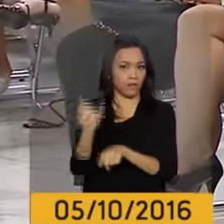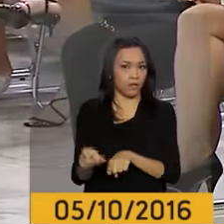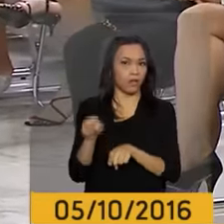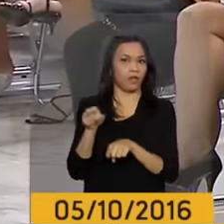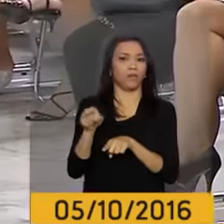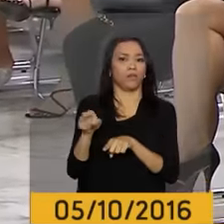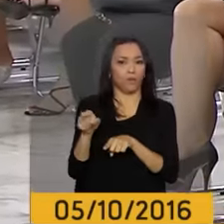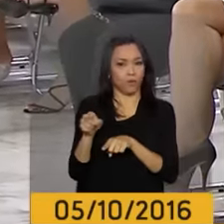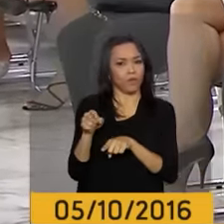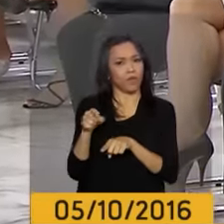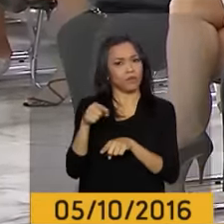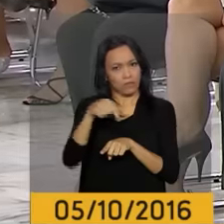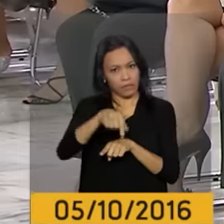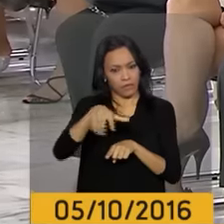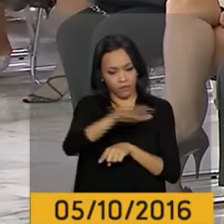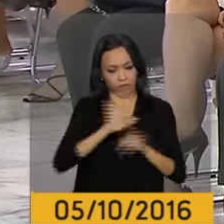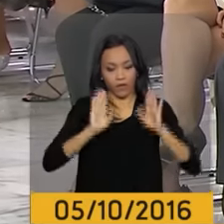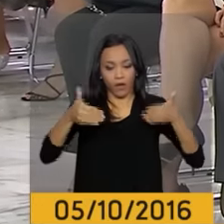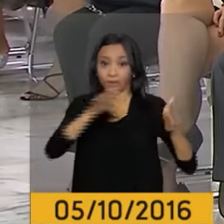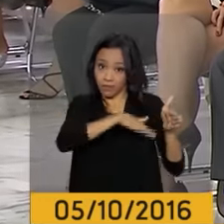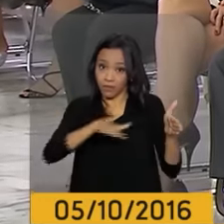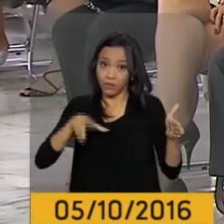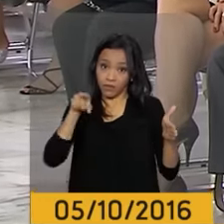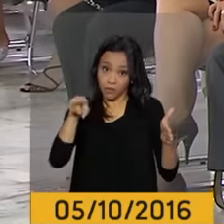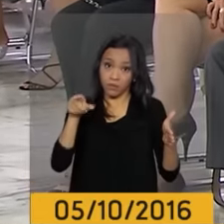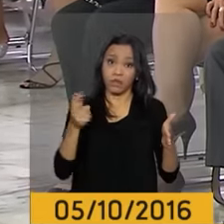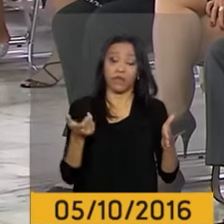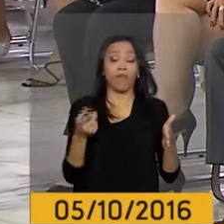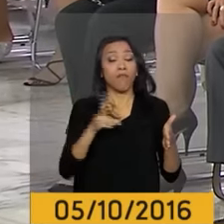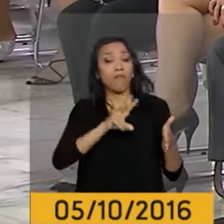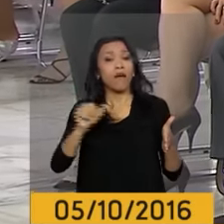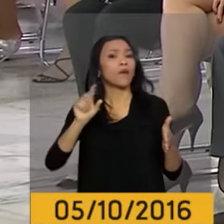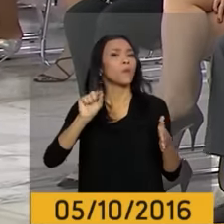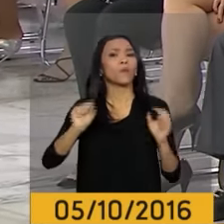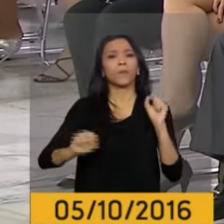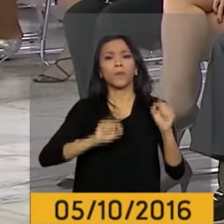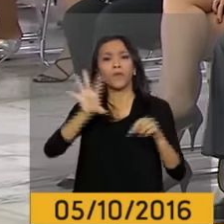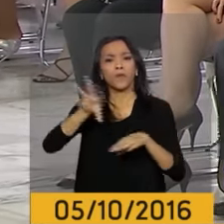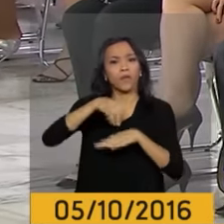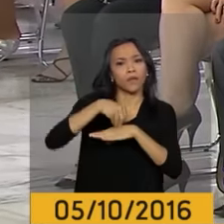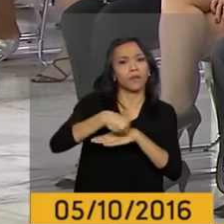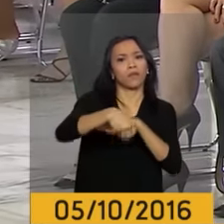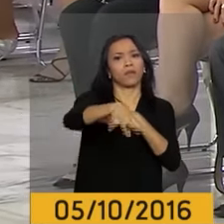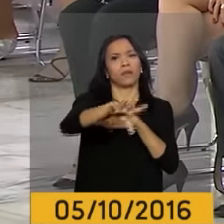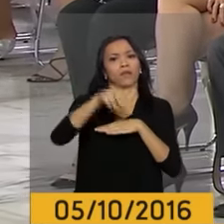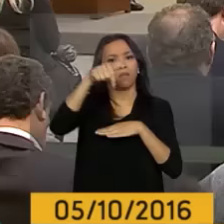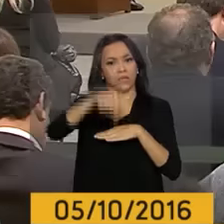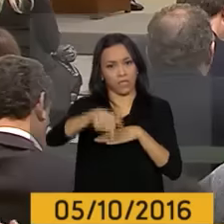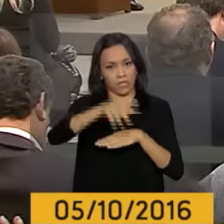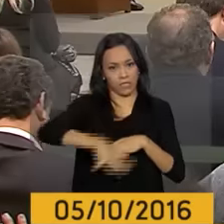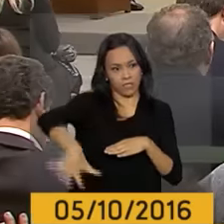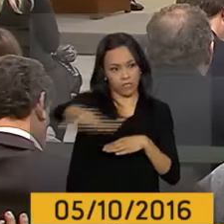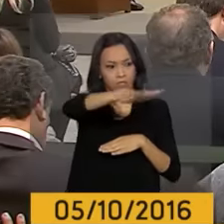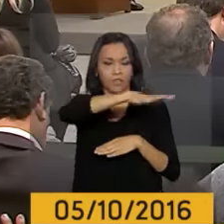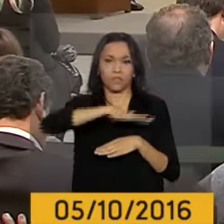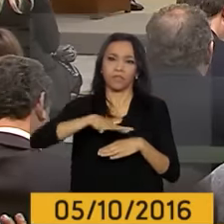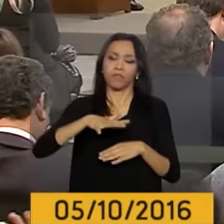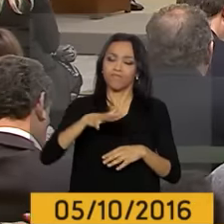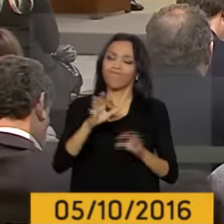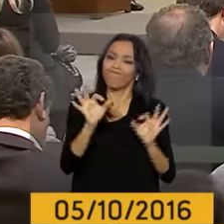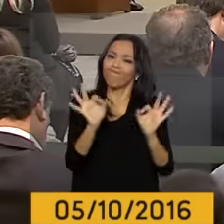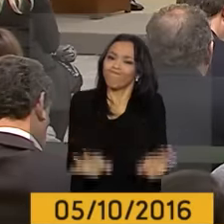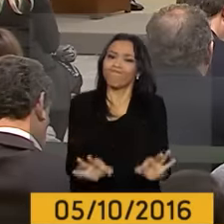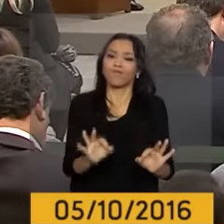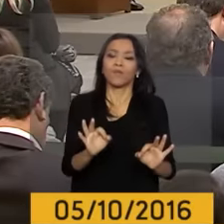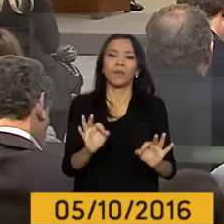Brasileiro dessa atividade, vai também trazer para este meio exatamente o